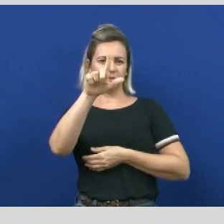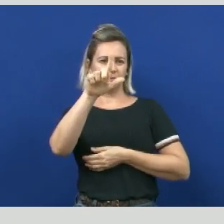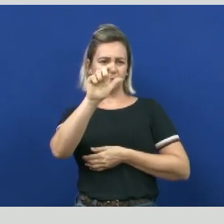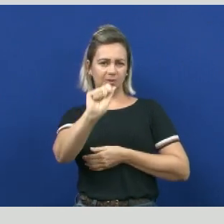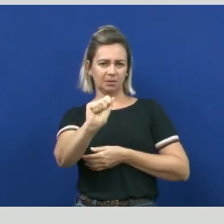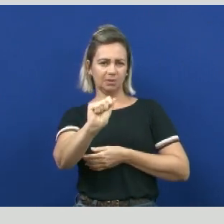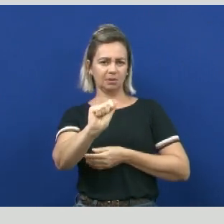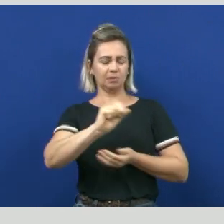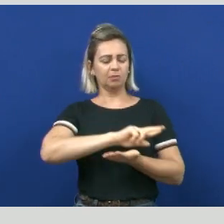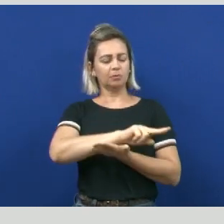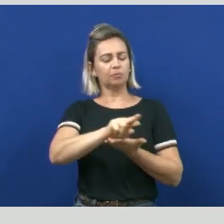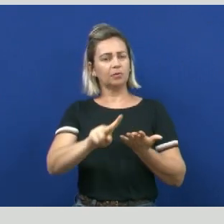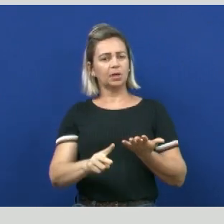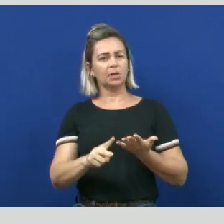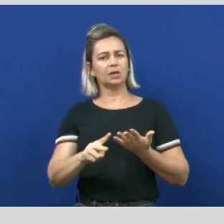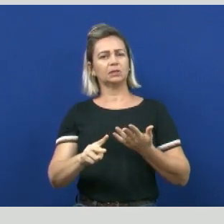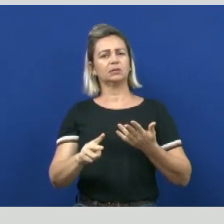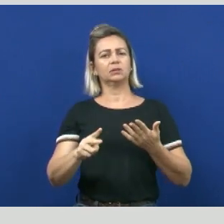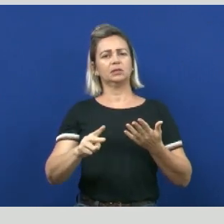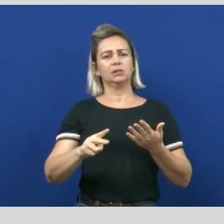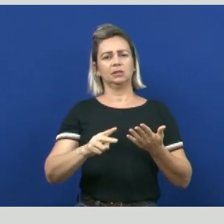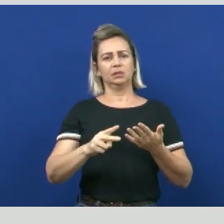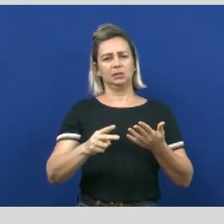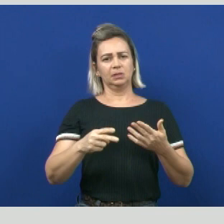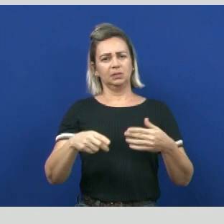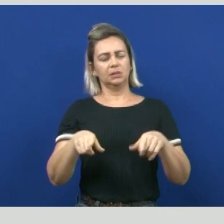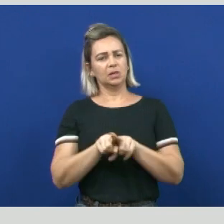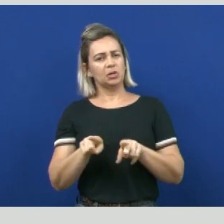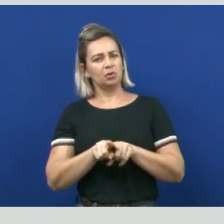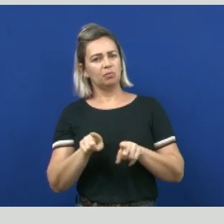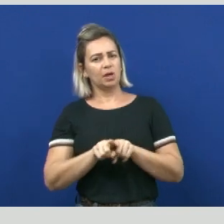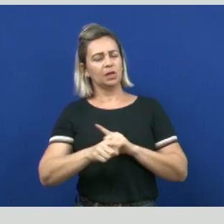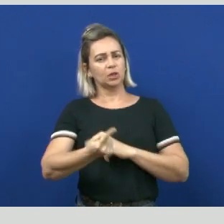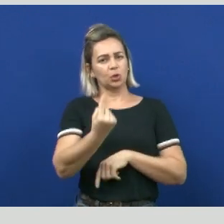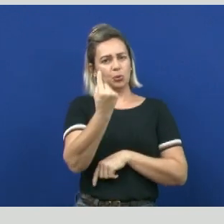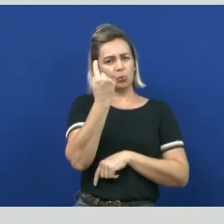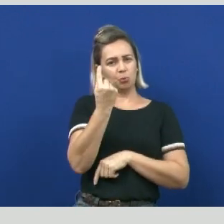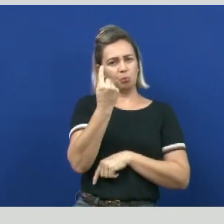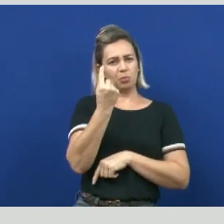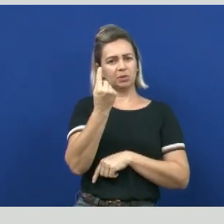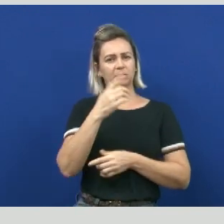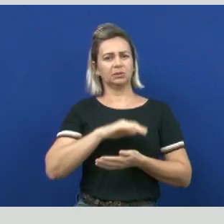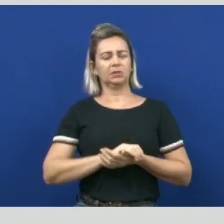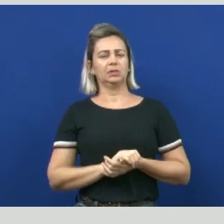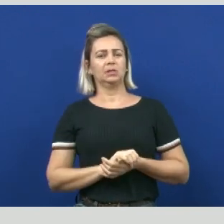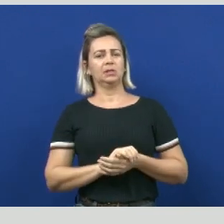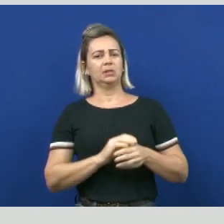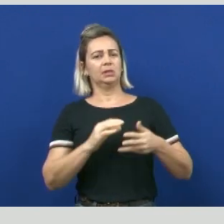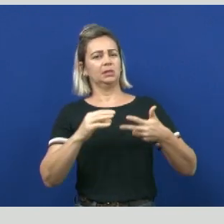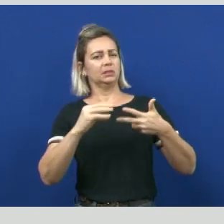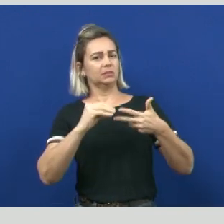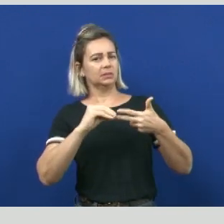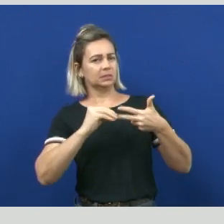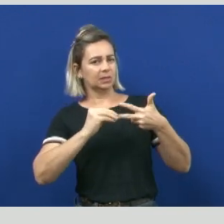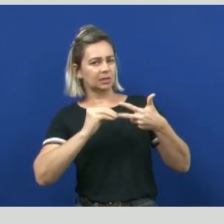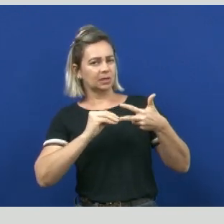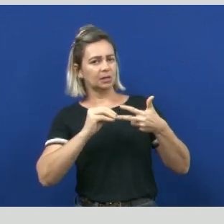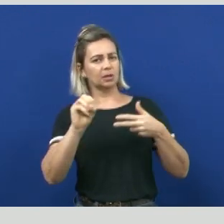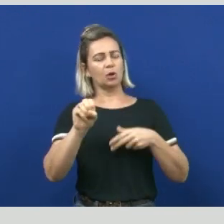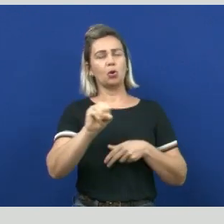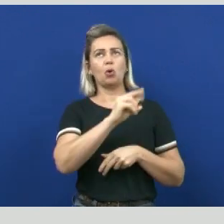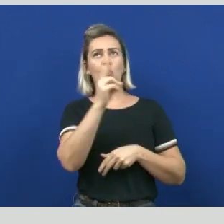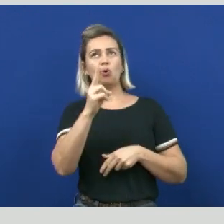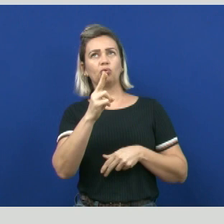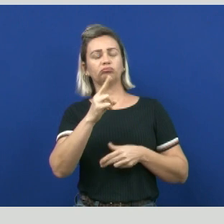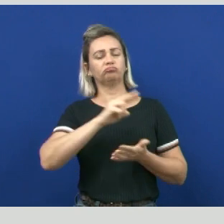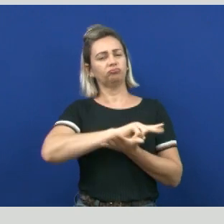tipos de células, são os pluricelulares. Tranquilo? Essas características que vão diferenciar os seres vivos de